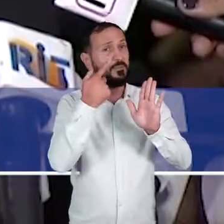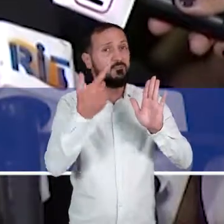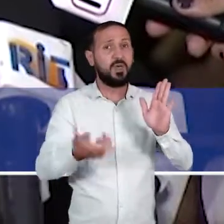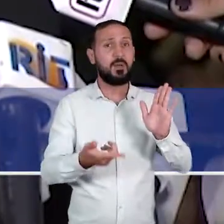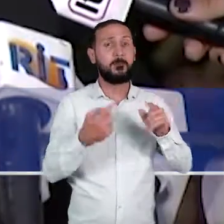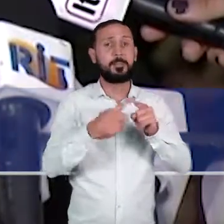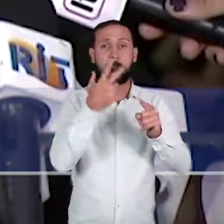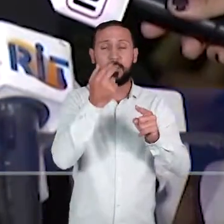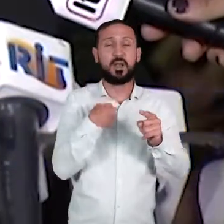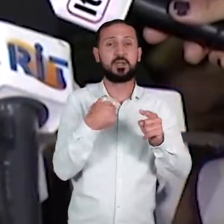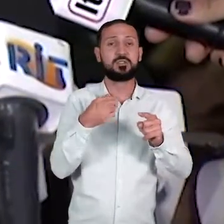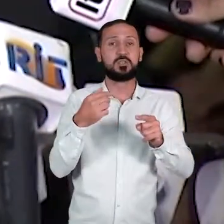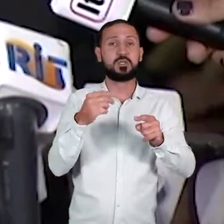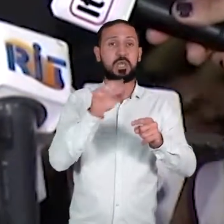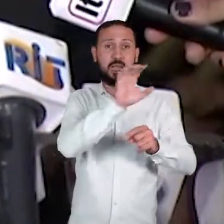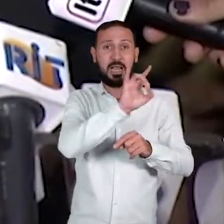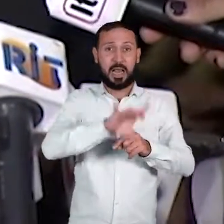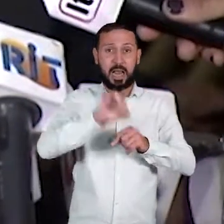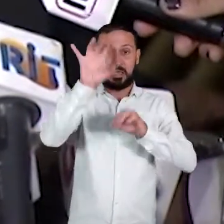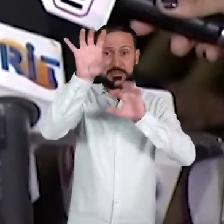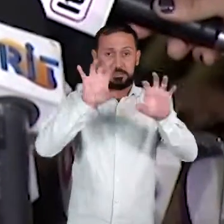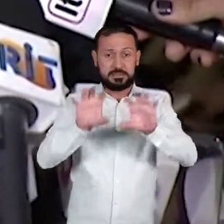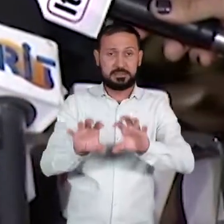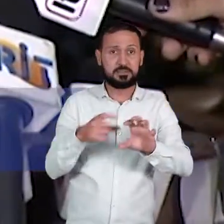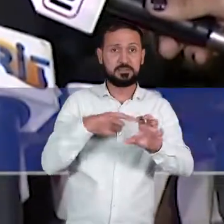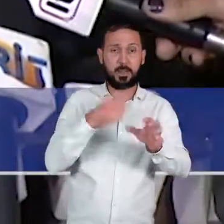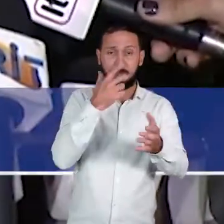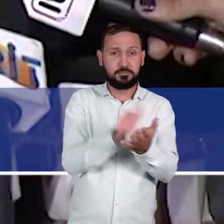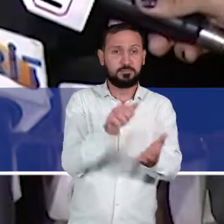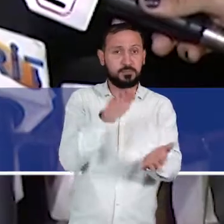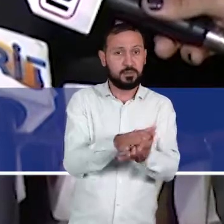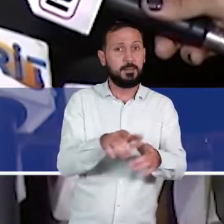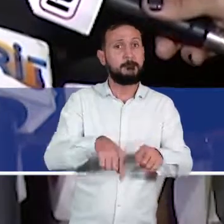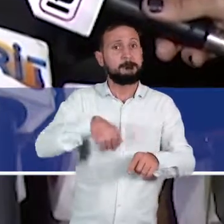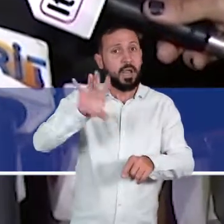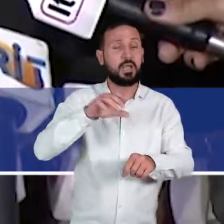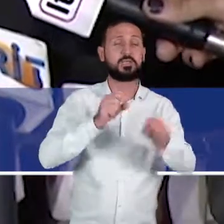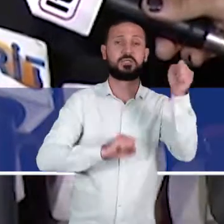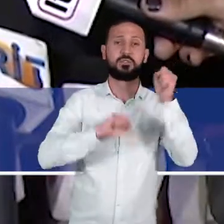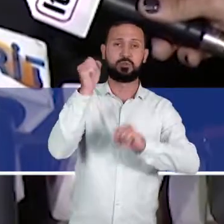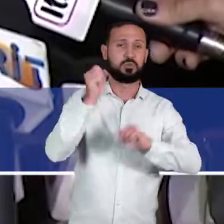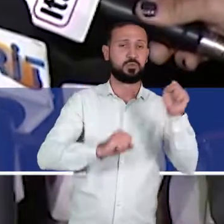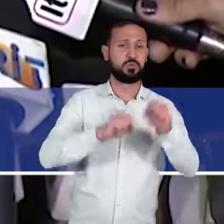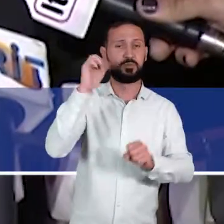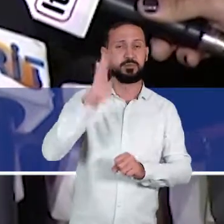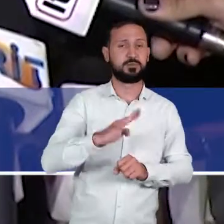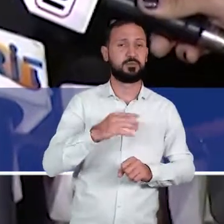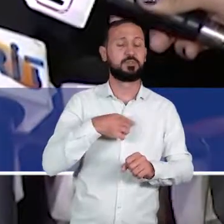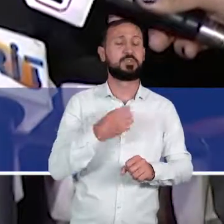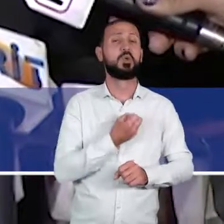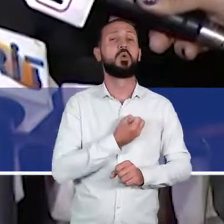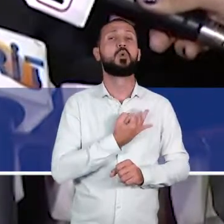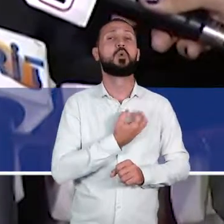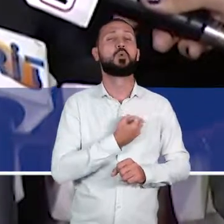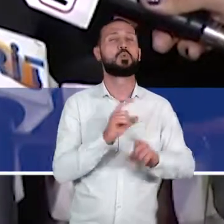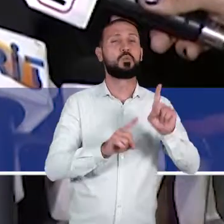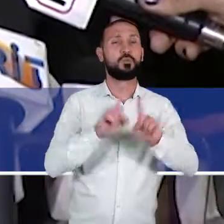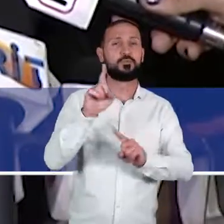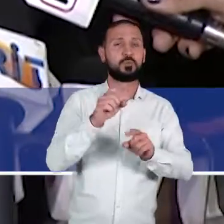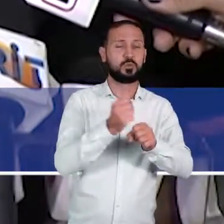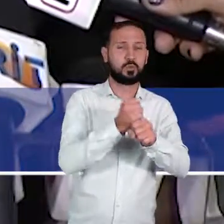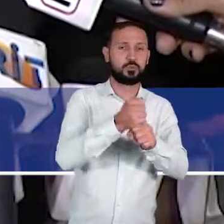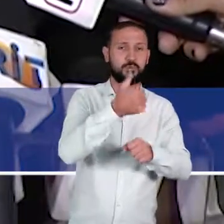que penaliza os estados, mas que, acima de tudo, penaliza a indústria brasileira. Um número importante é que, na década